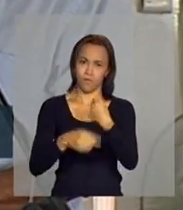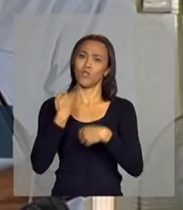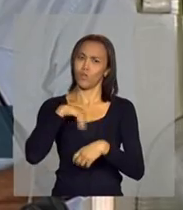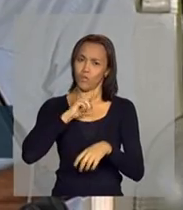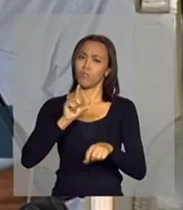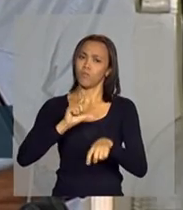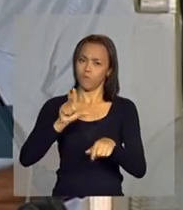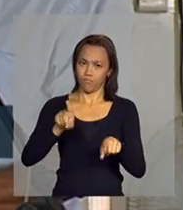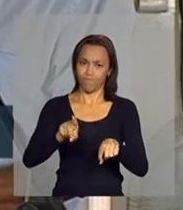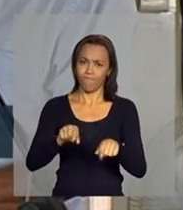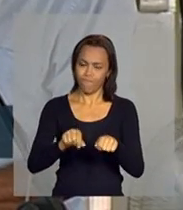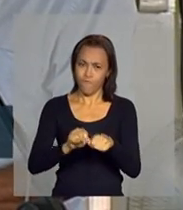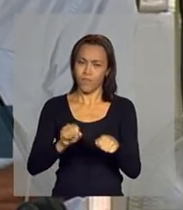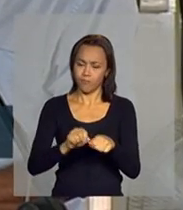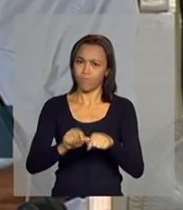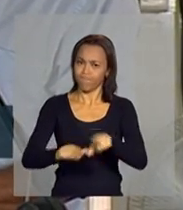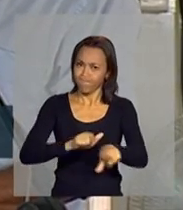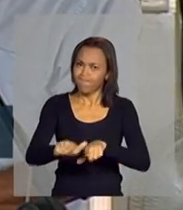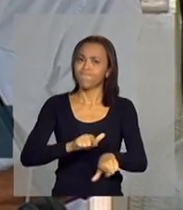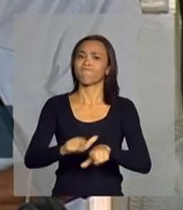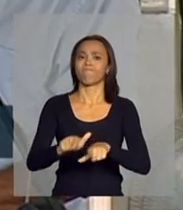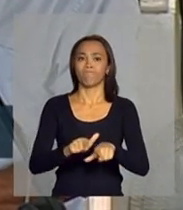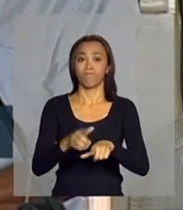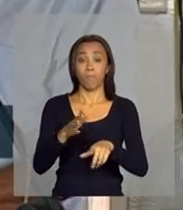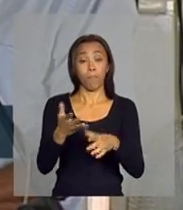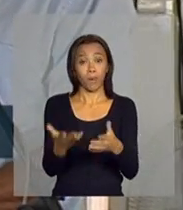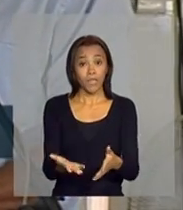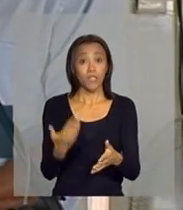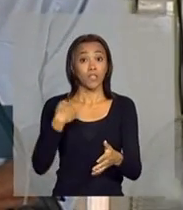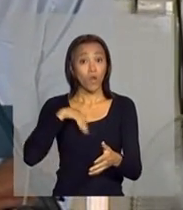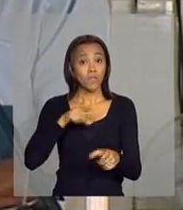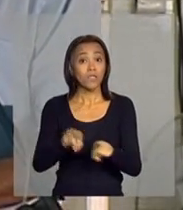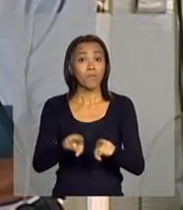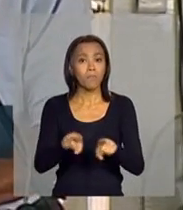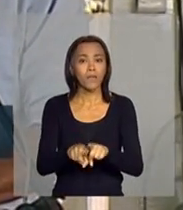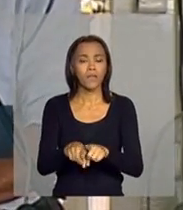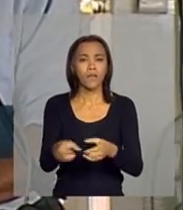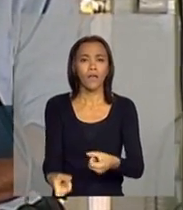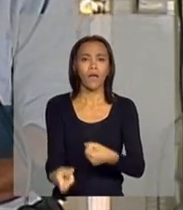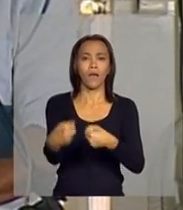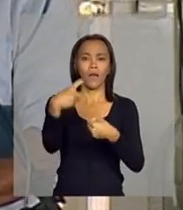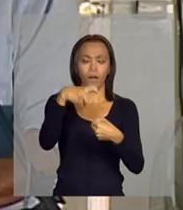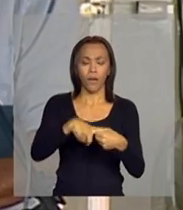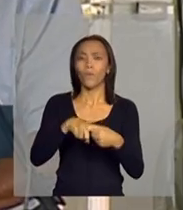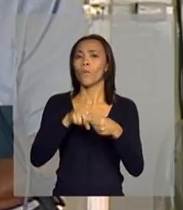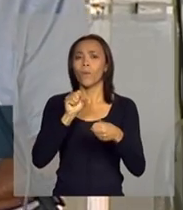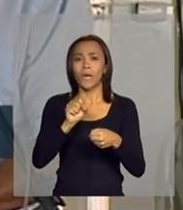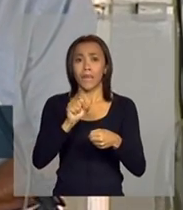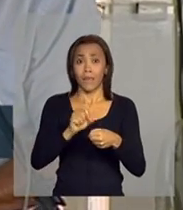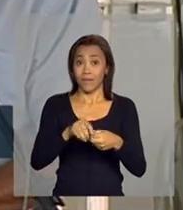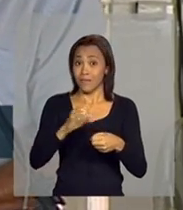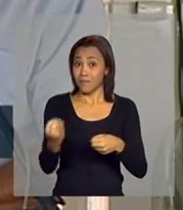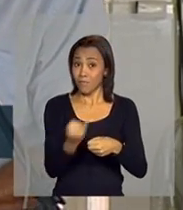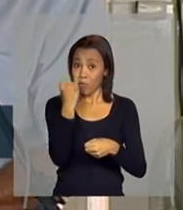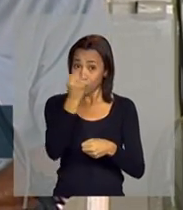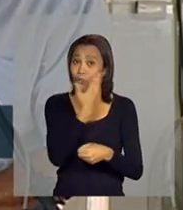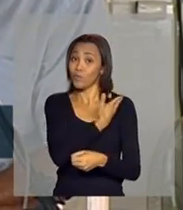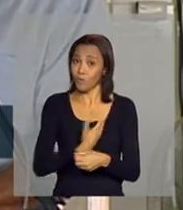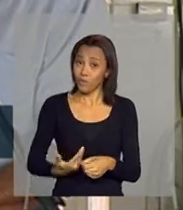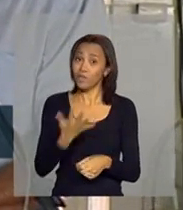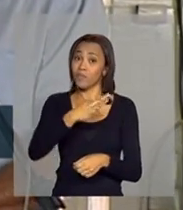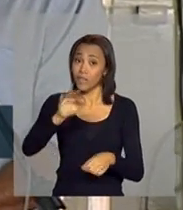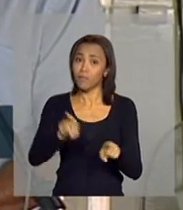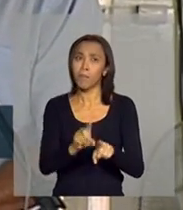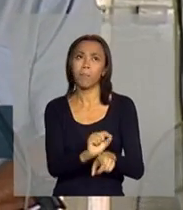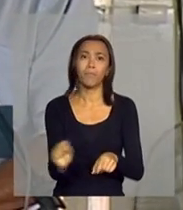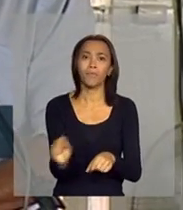parte. E para isso, contando com uma parceria fundamental com o governo federal e com os